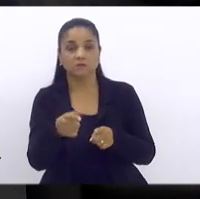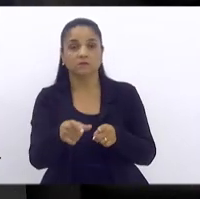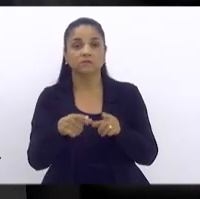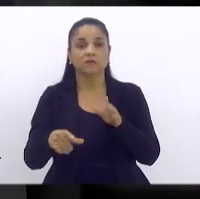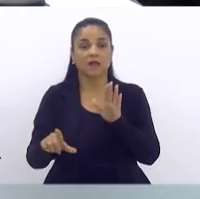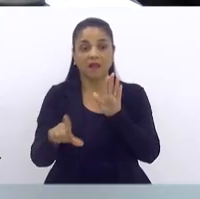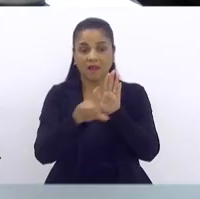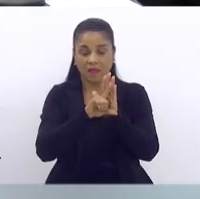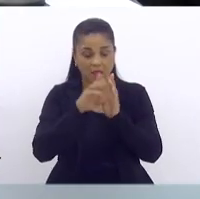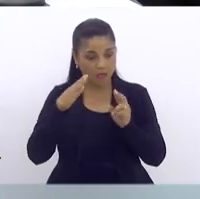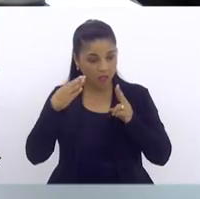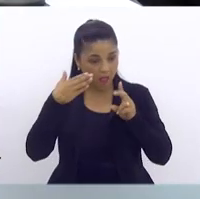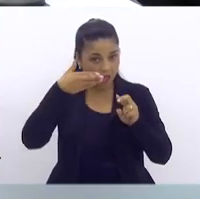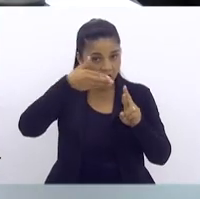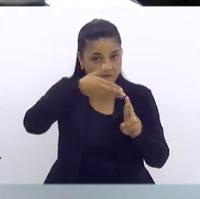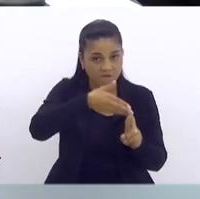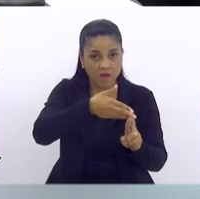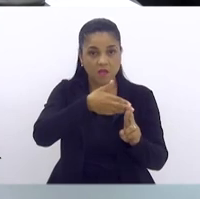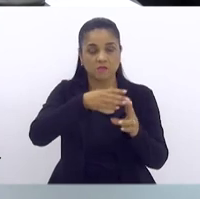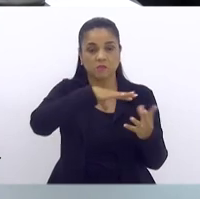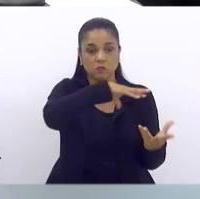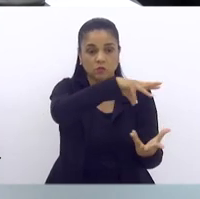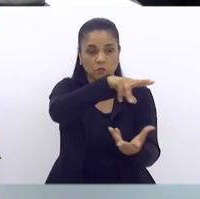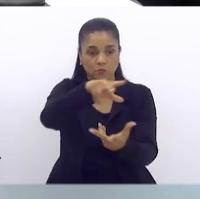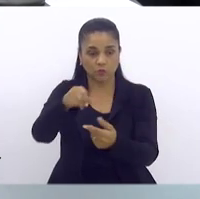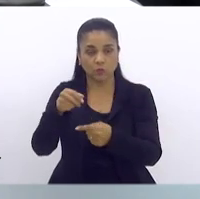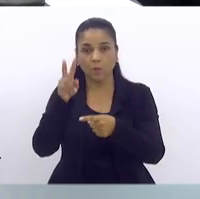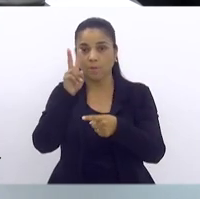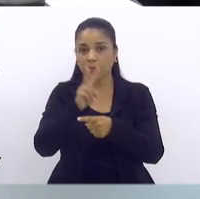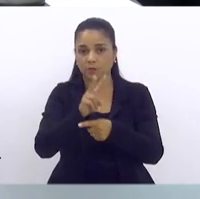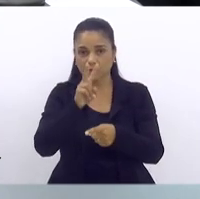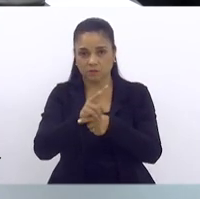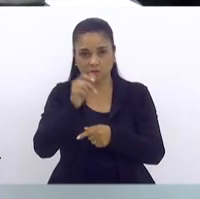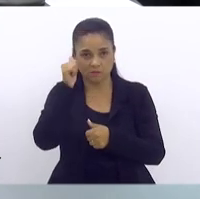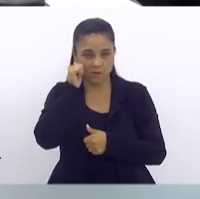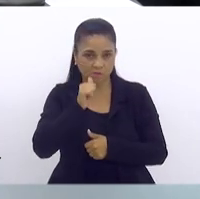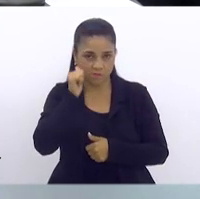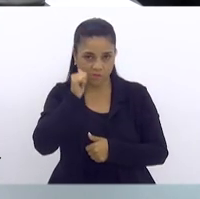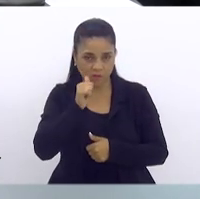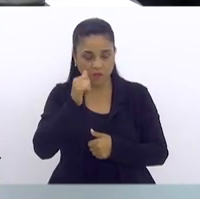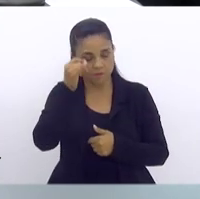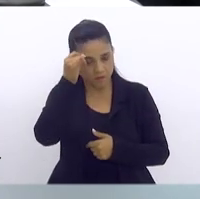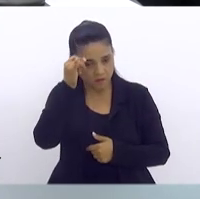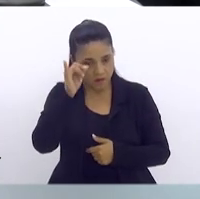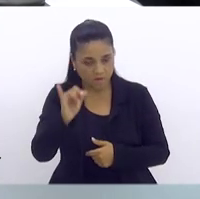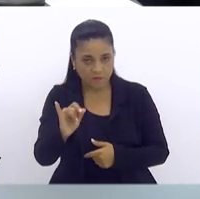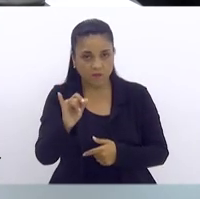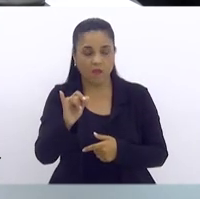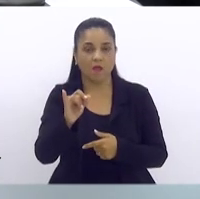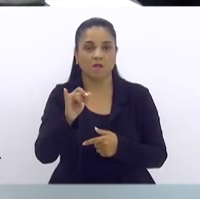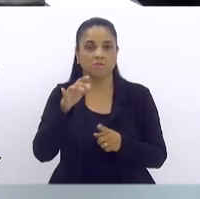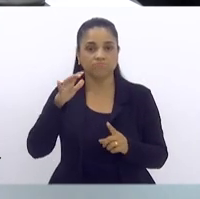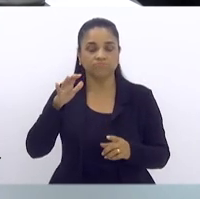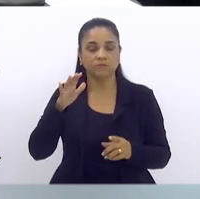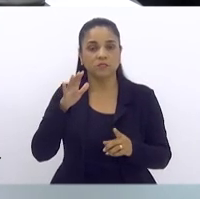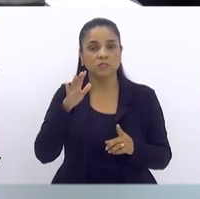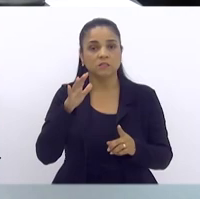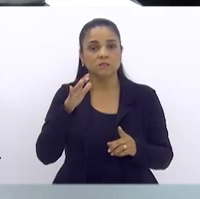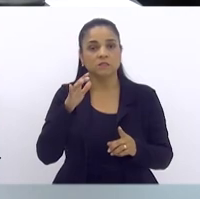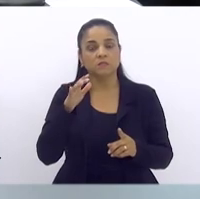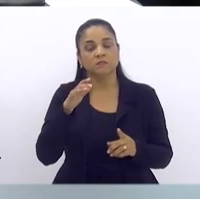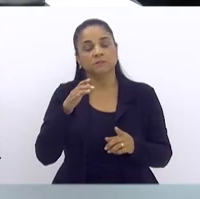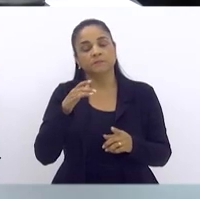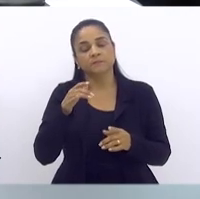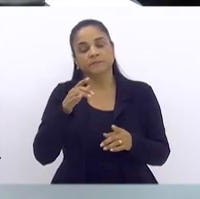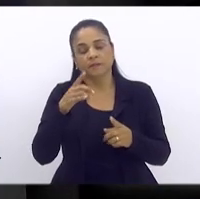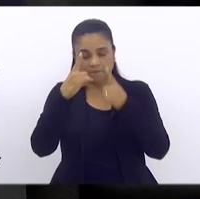referenciada no mundo todo, né, como uma das melhores leis para a proteção à mulher, coibir e prevenir a violência. E ela tem artigos ali